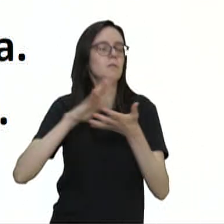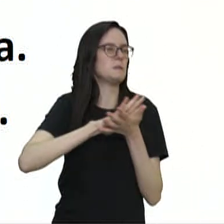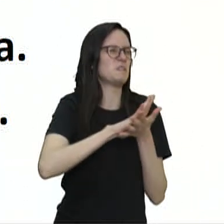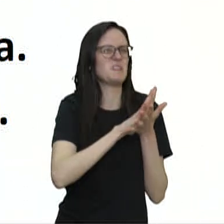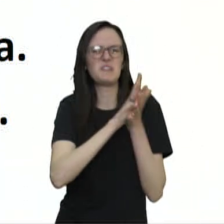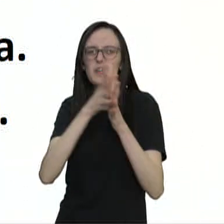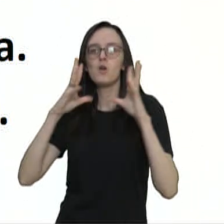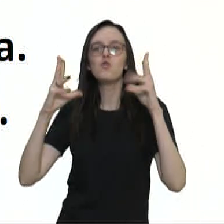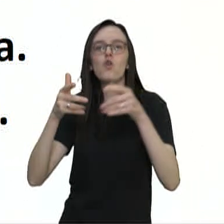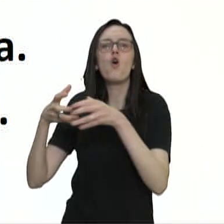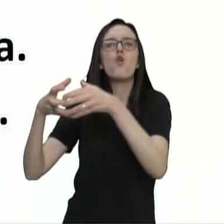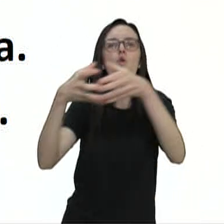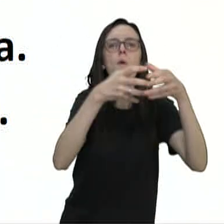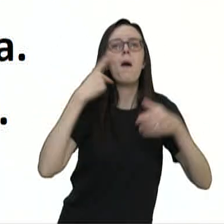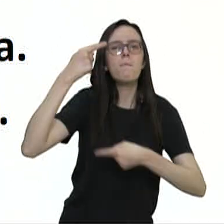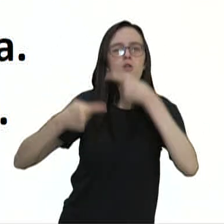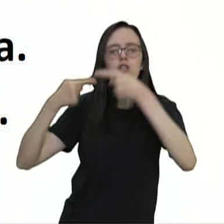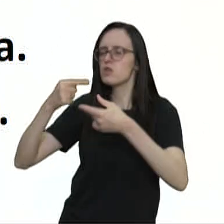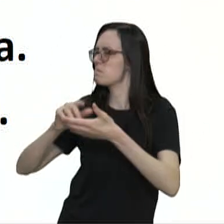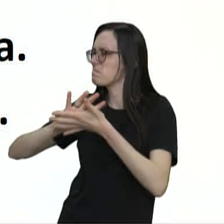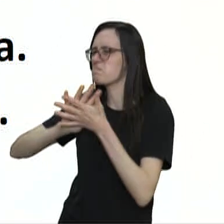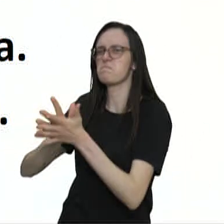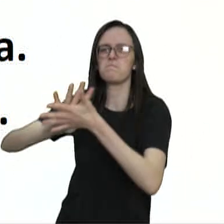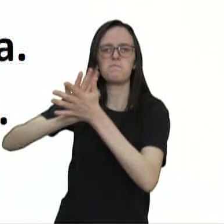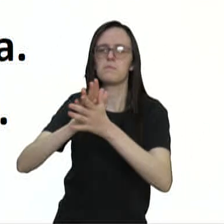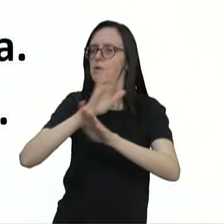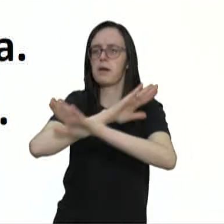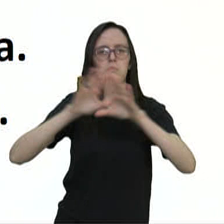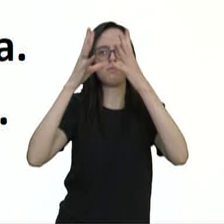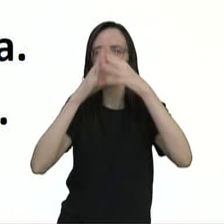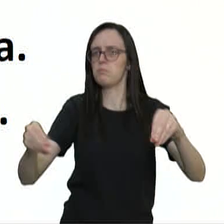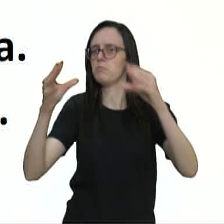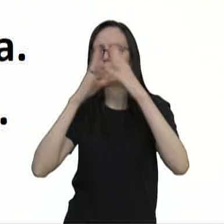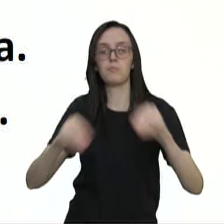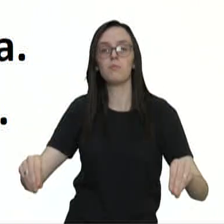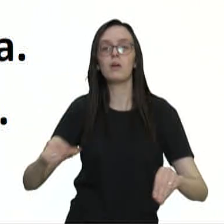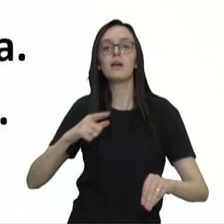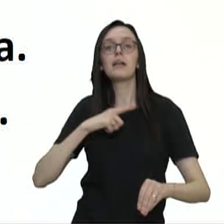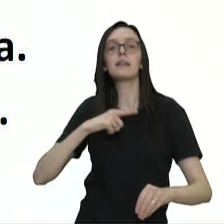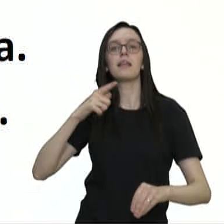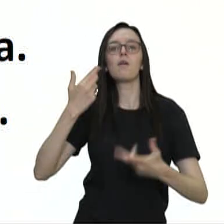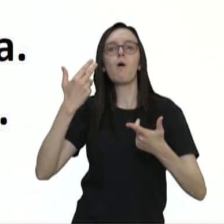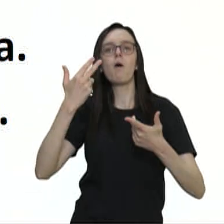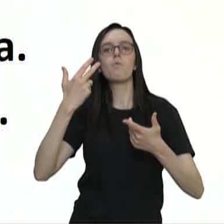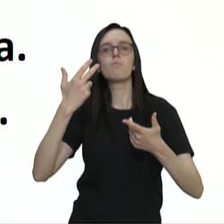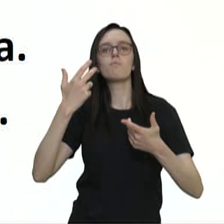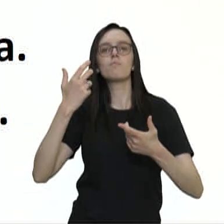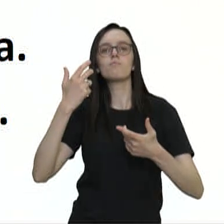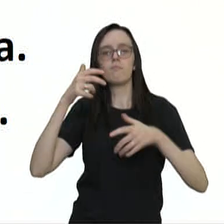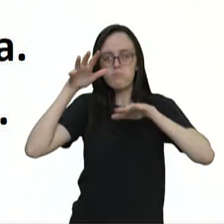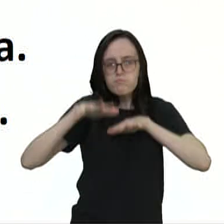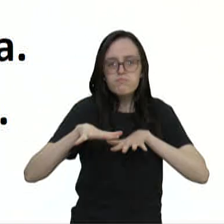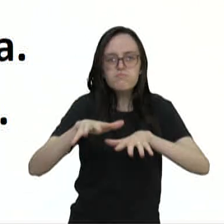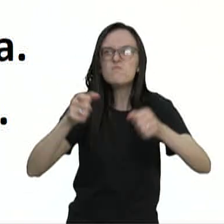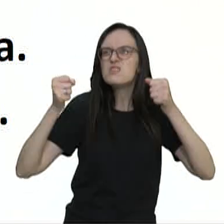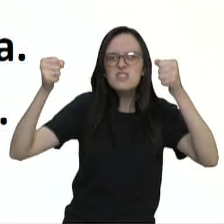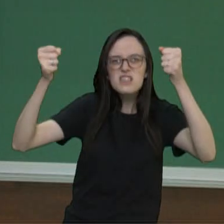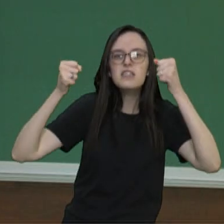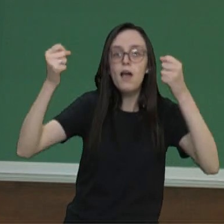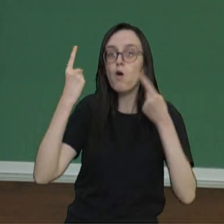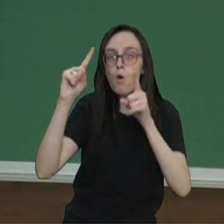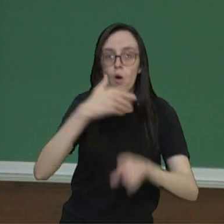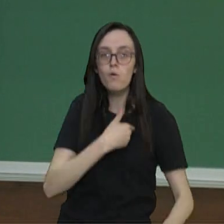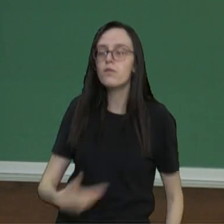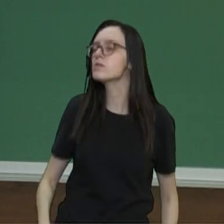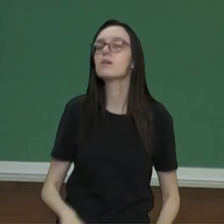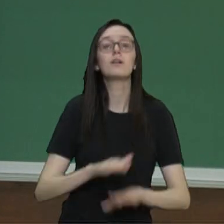todos os partidos políticos do Brasil. Greves e manifestações contra o governo foram proibidas. Não